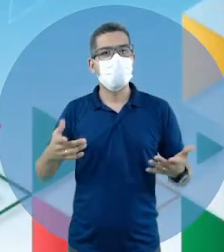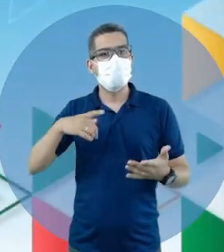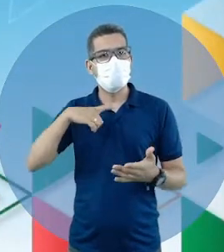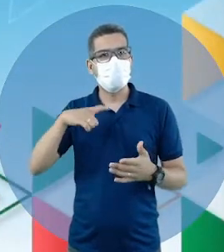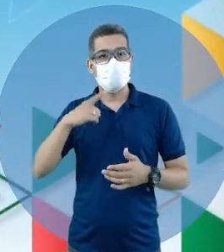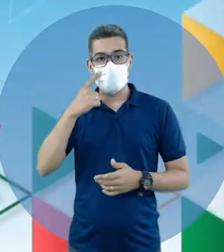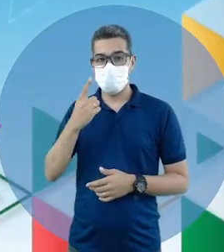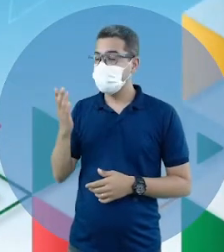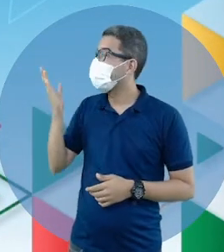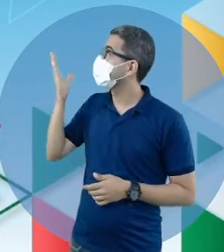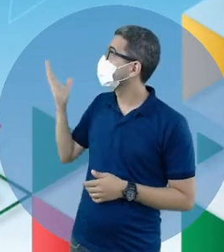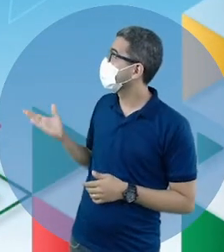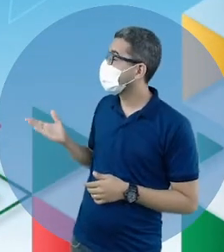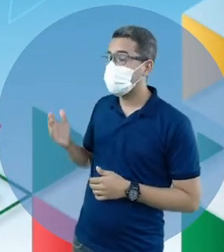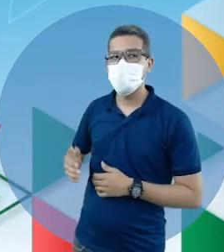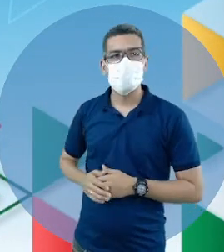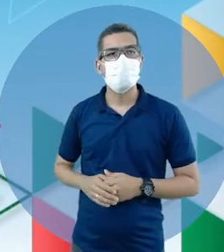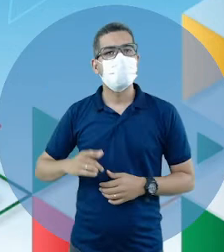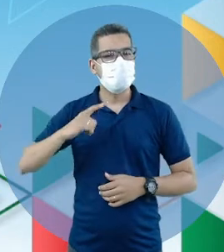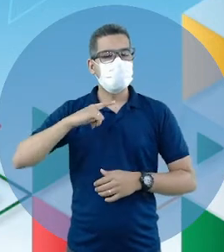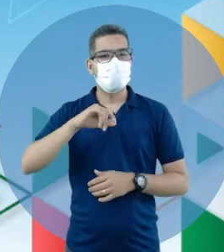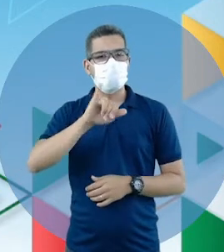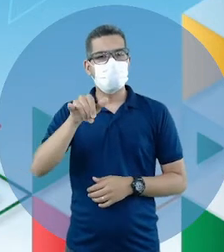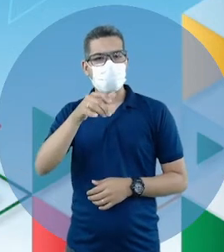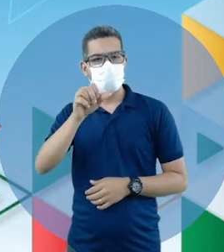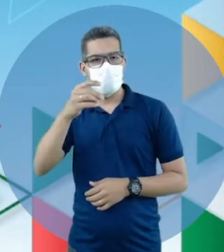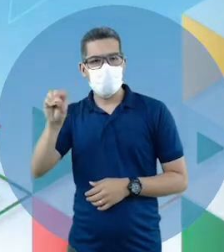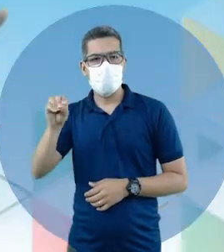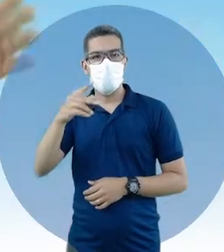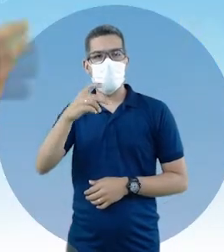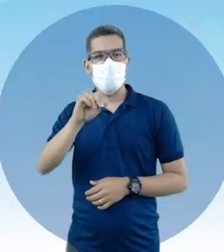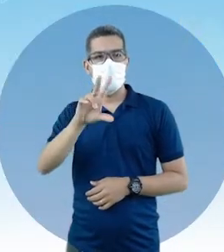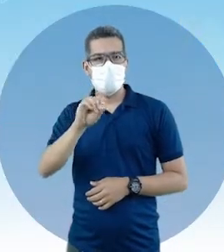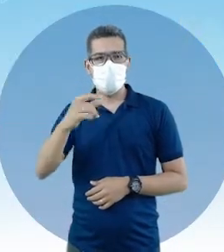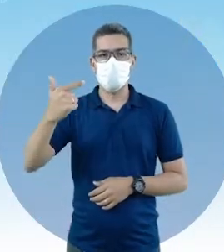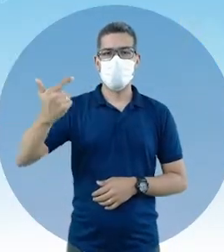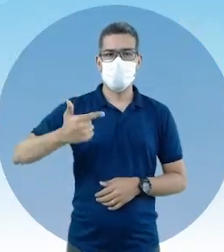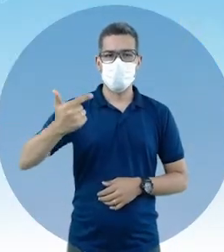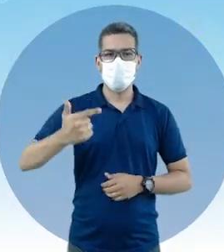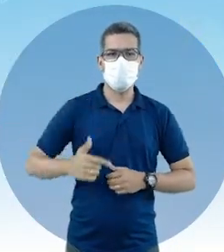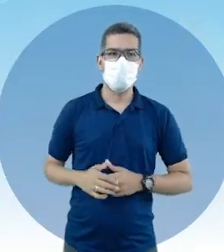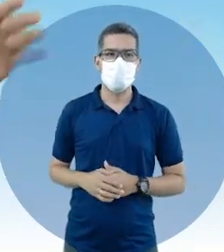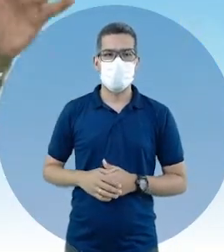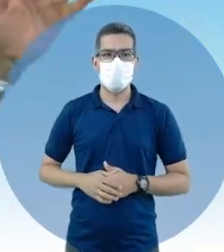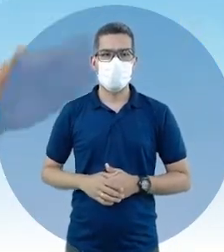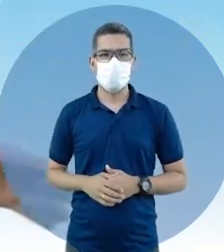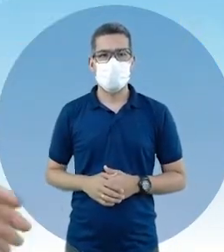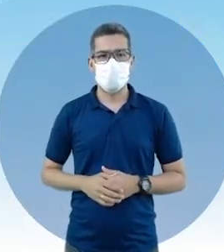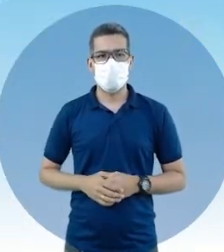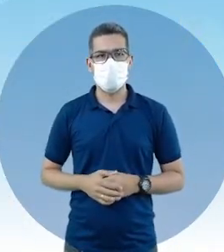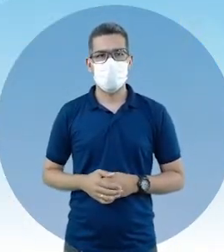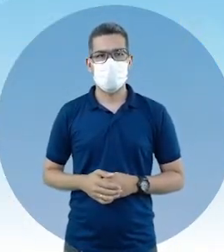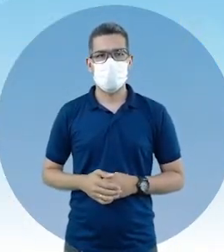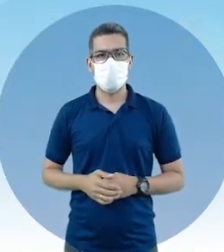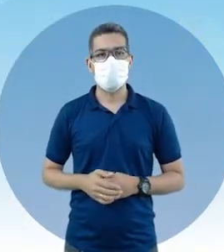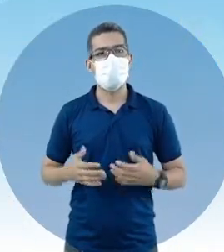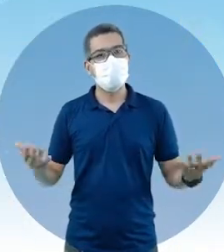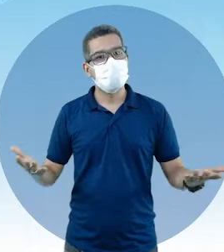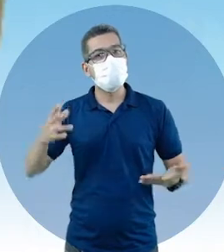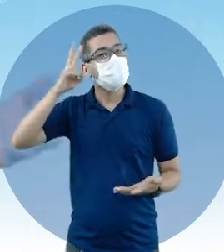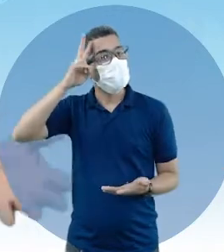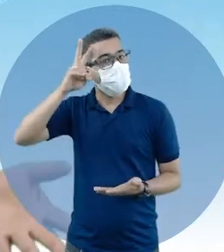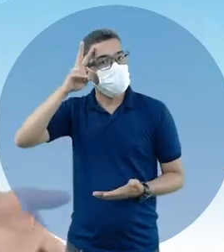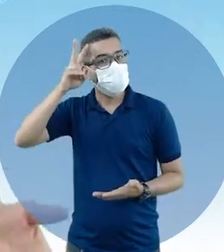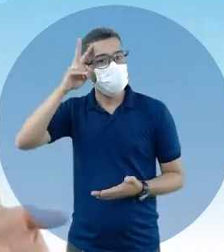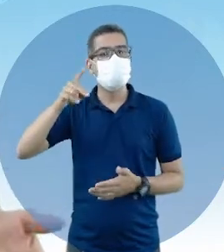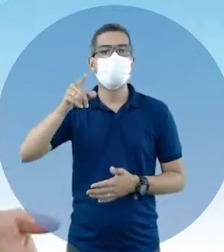na tela, podemos ver João Paulo II. É isso aí, João Paulo II. Lembrar que ele